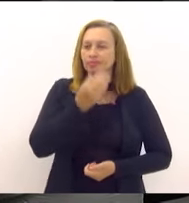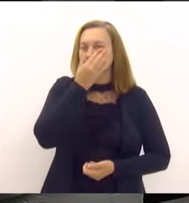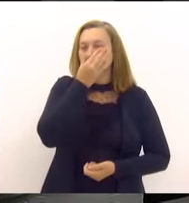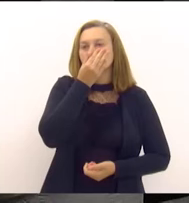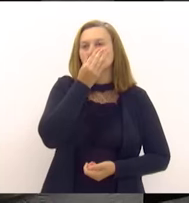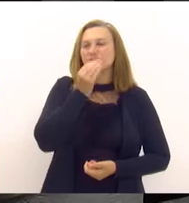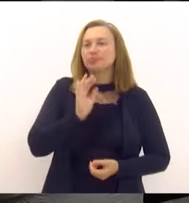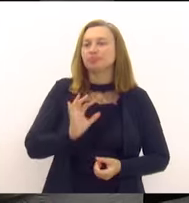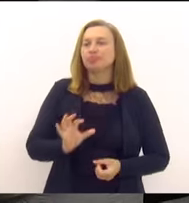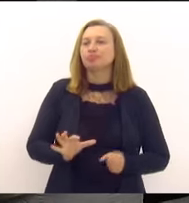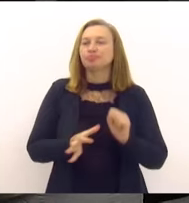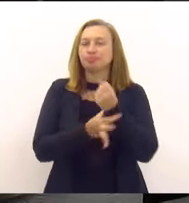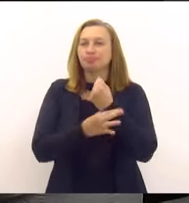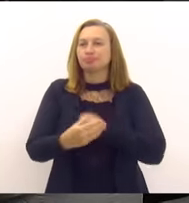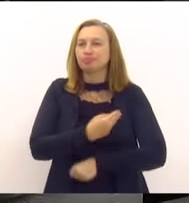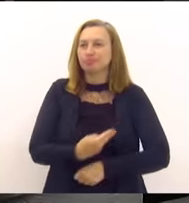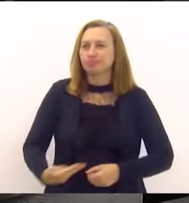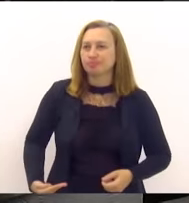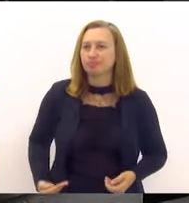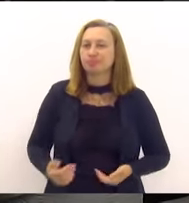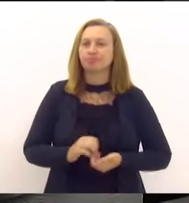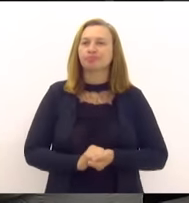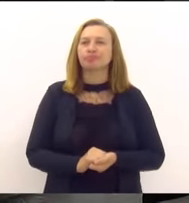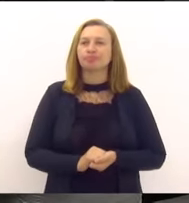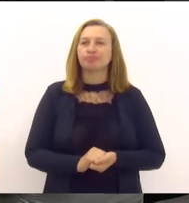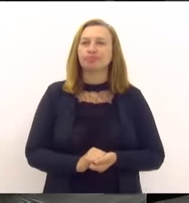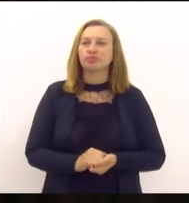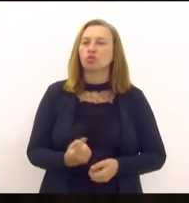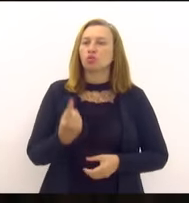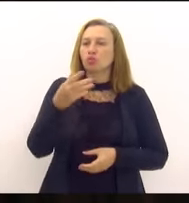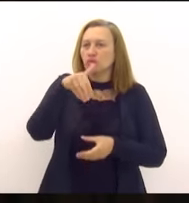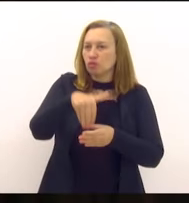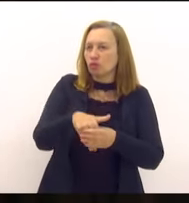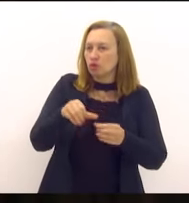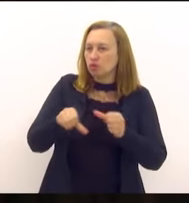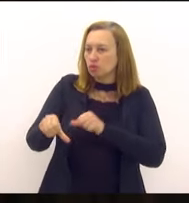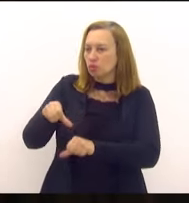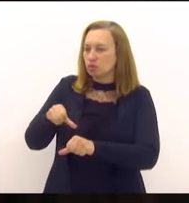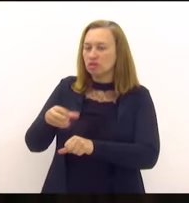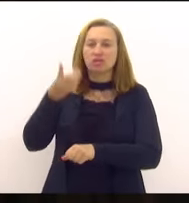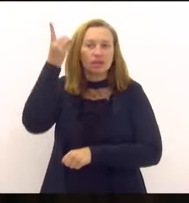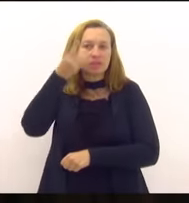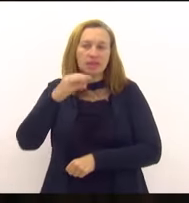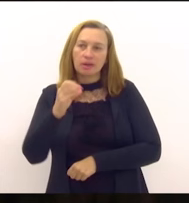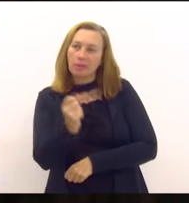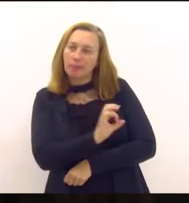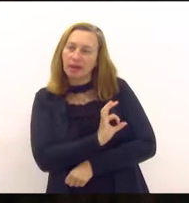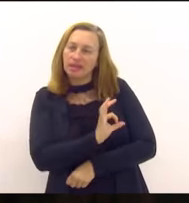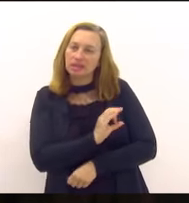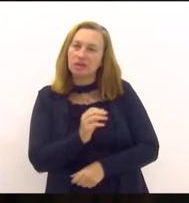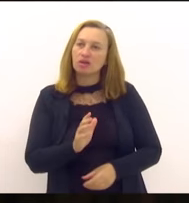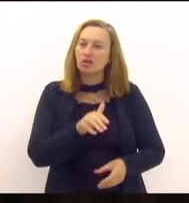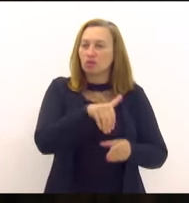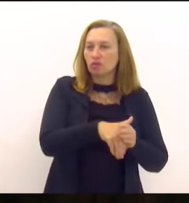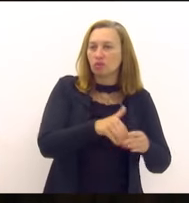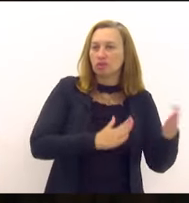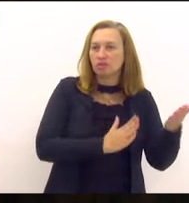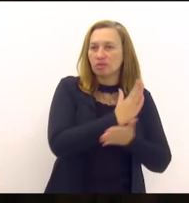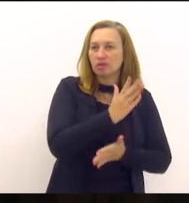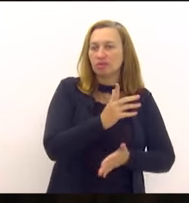De Segurança Pública. Então, um voto divergente, deputada Marta, um voto a favor, Márcio